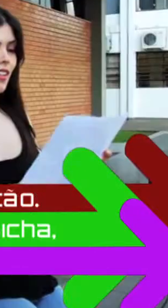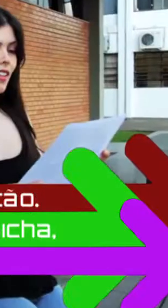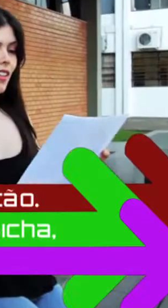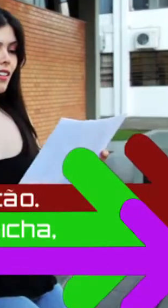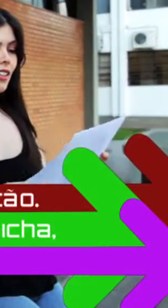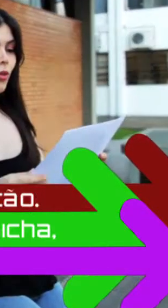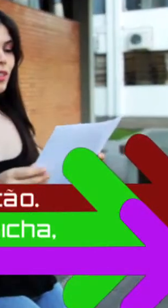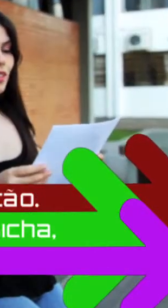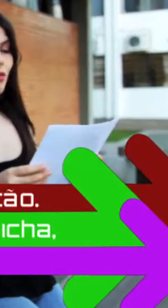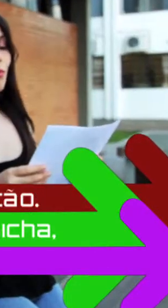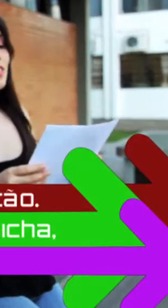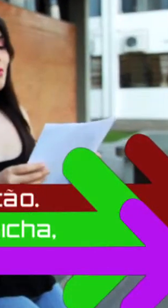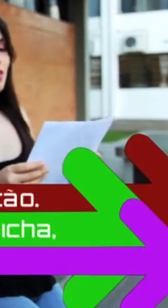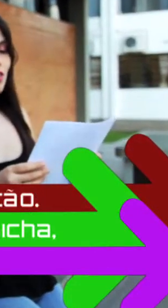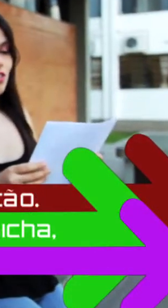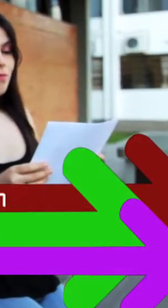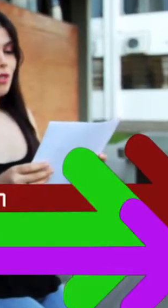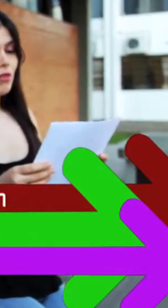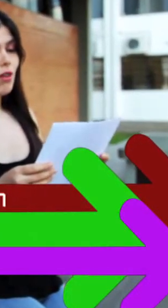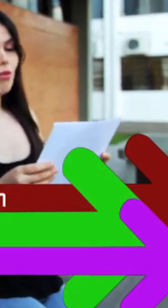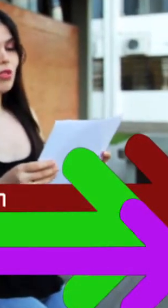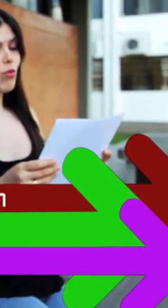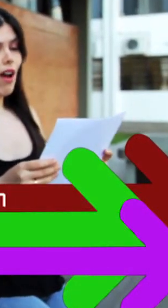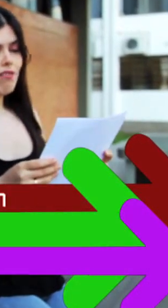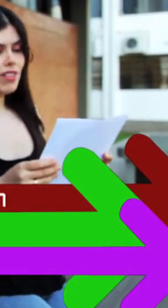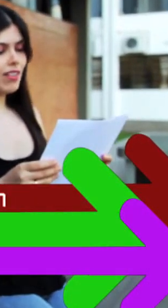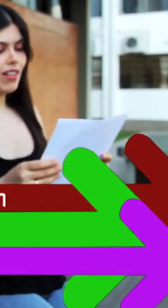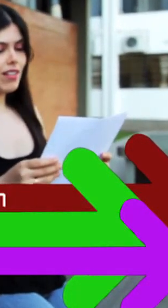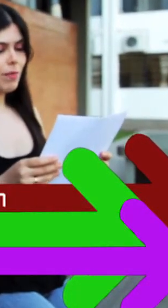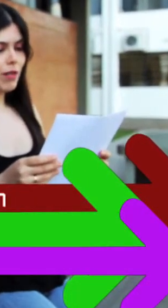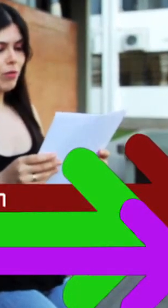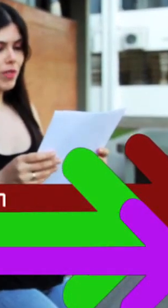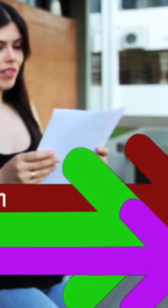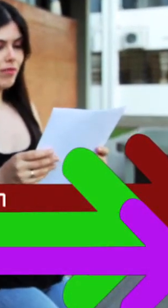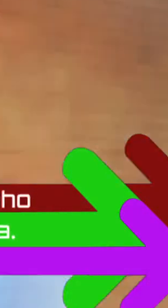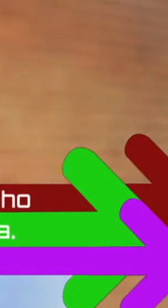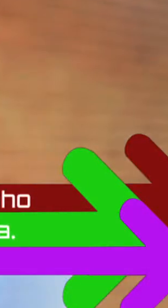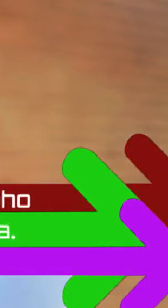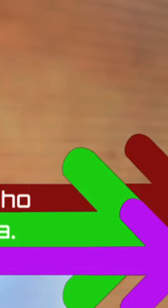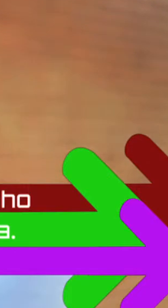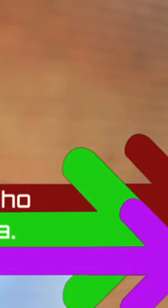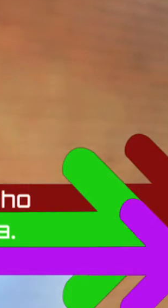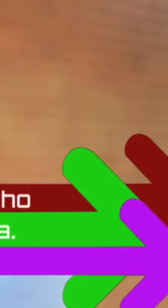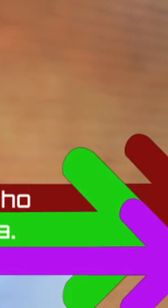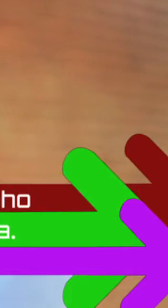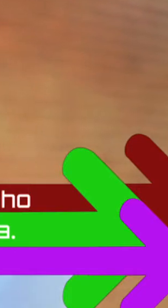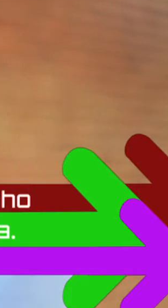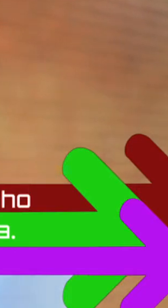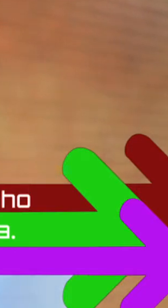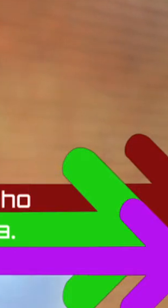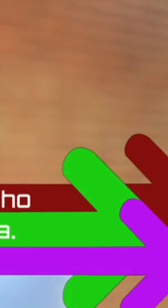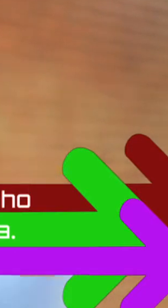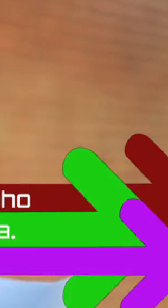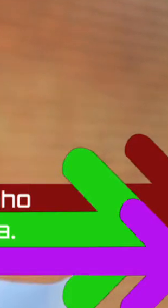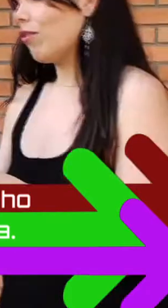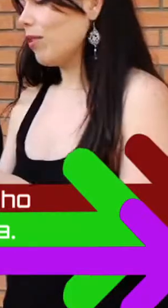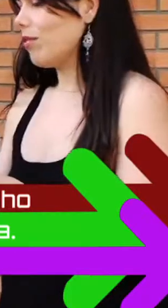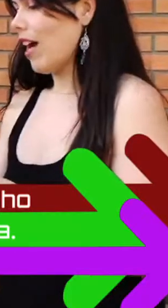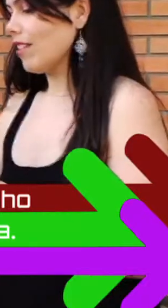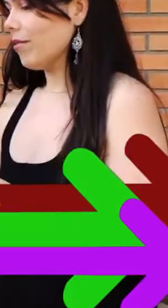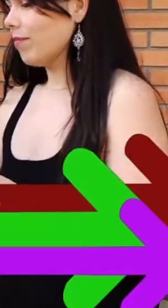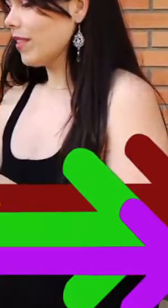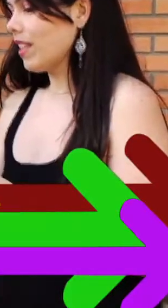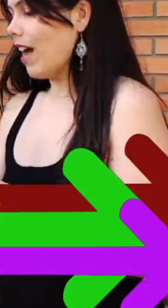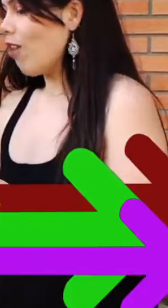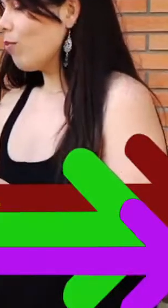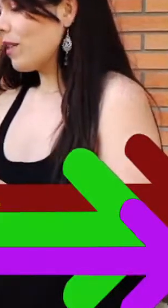atenção. Tentou então com uma salsicha, mas o cão continuava sem interesse pela comida. O dia estava no fim e o cãozinho ainda não havia comido